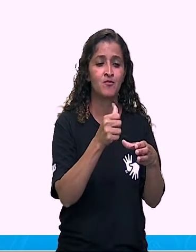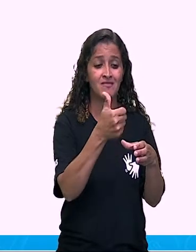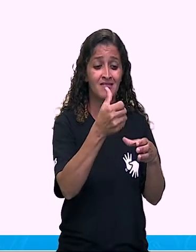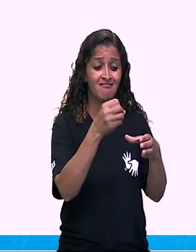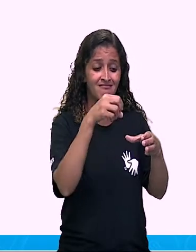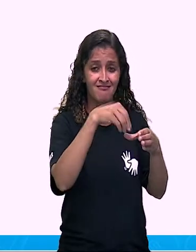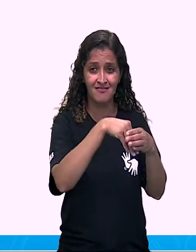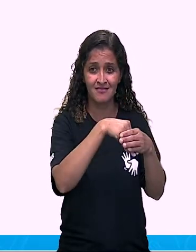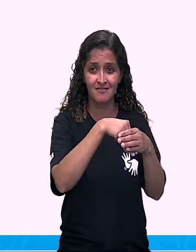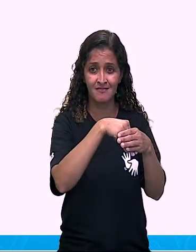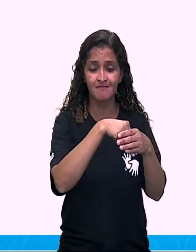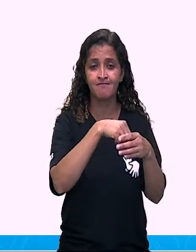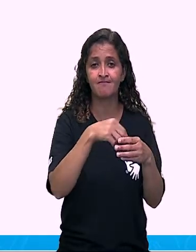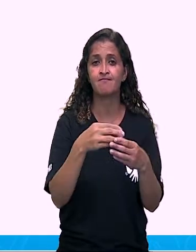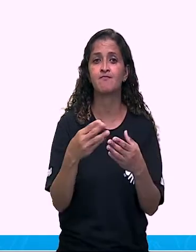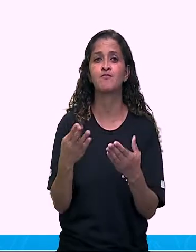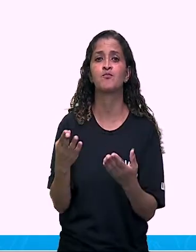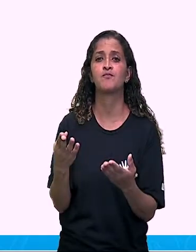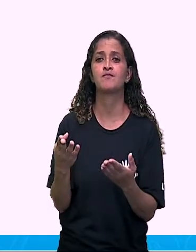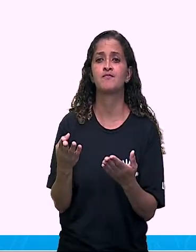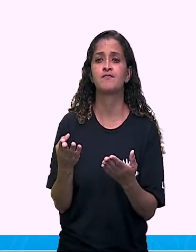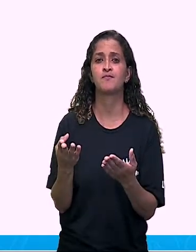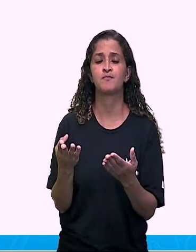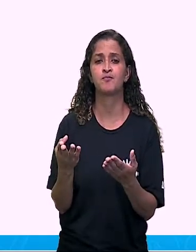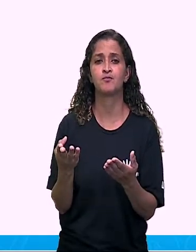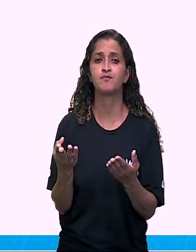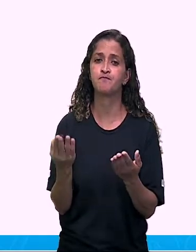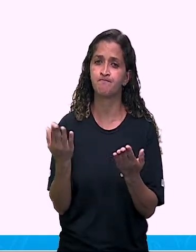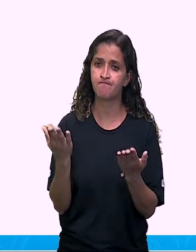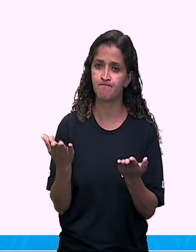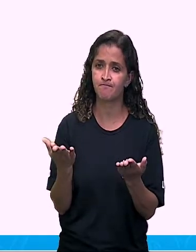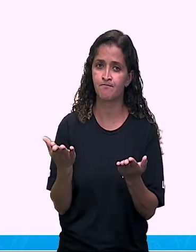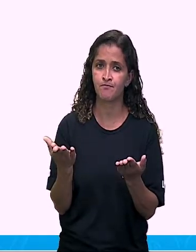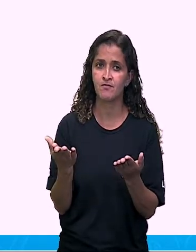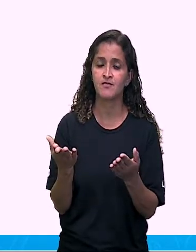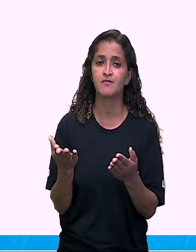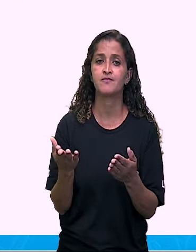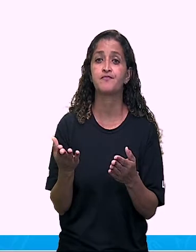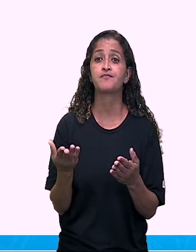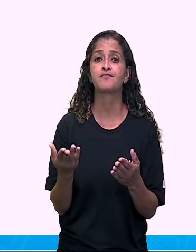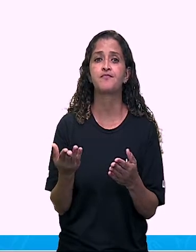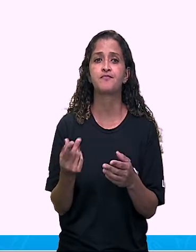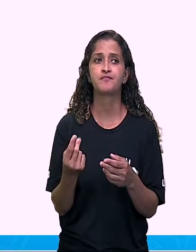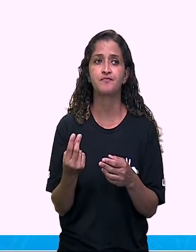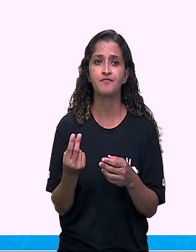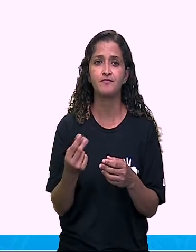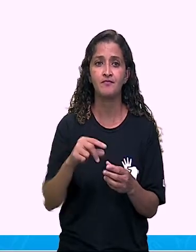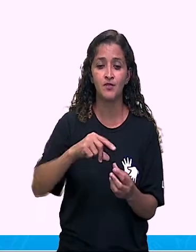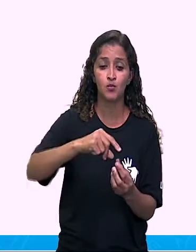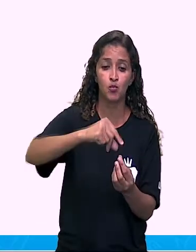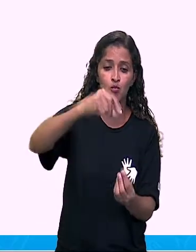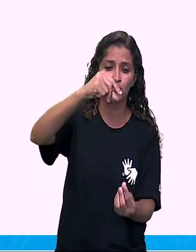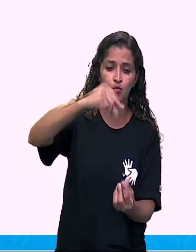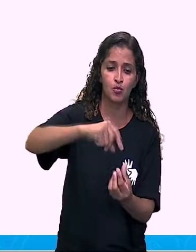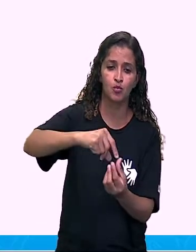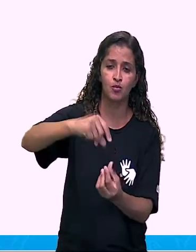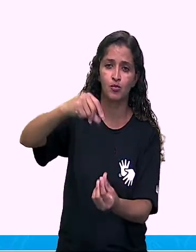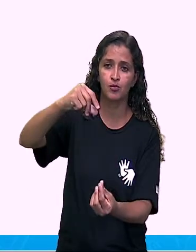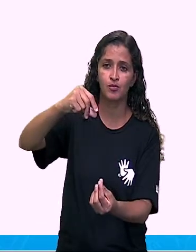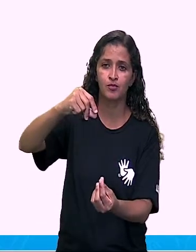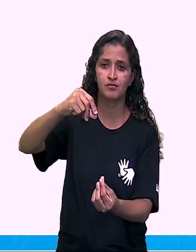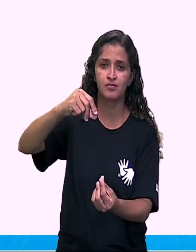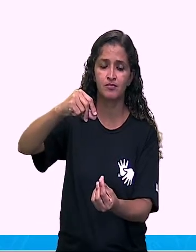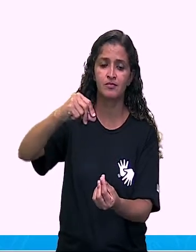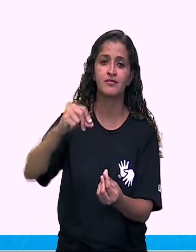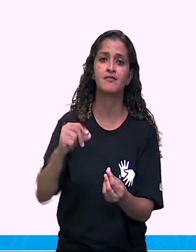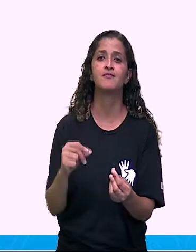barrinha, dentro da dezena. Então, 2 barras são